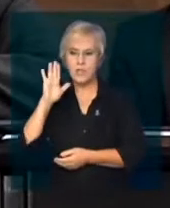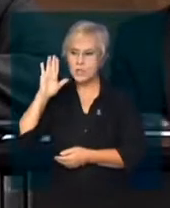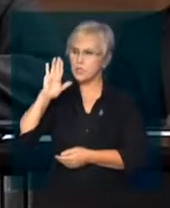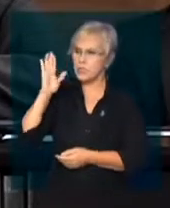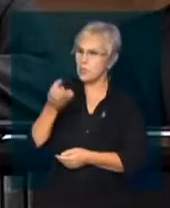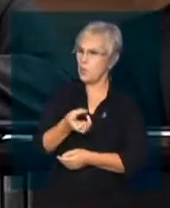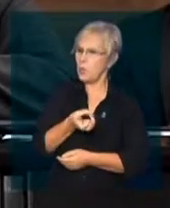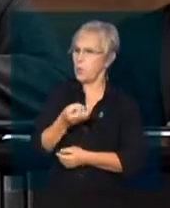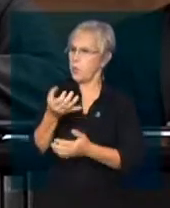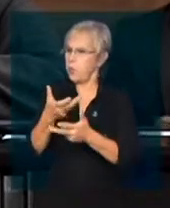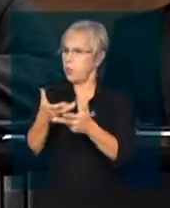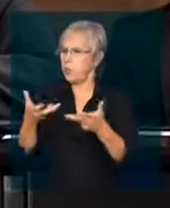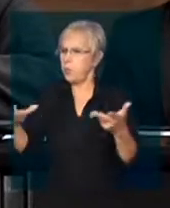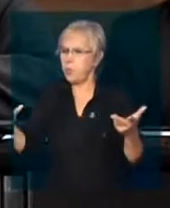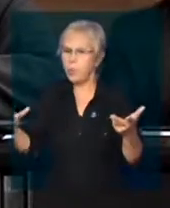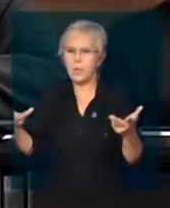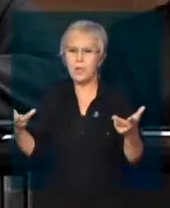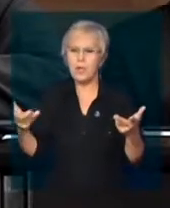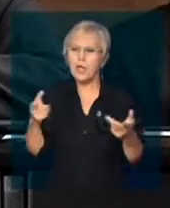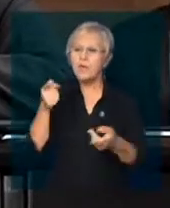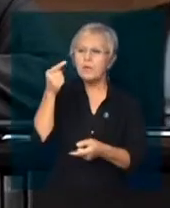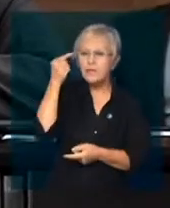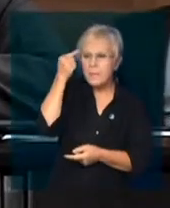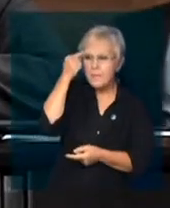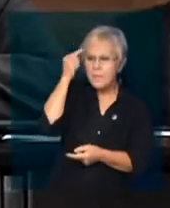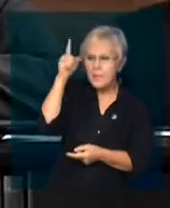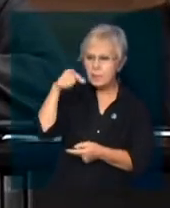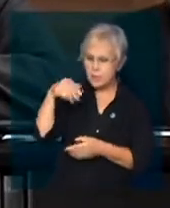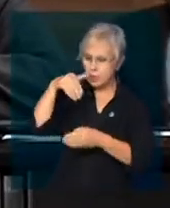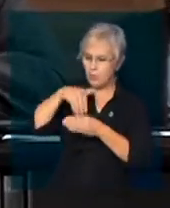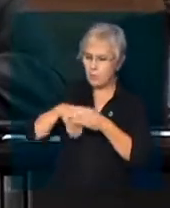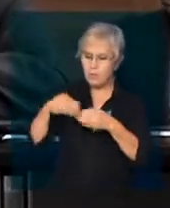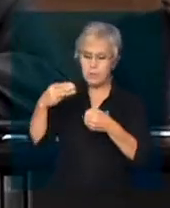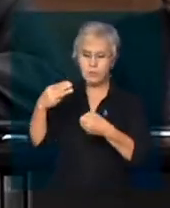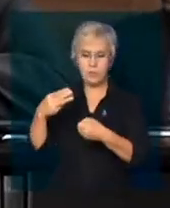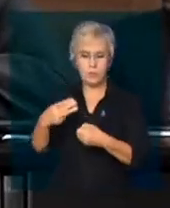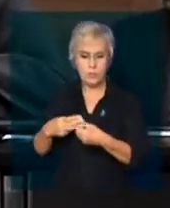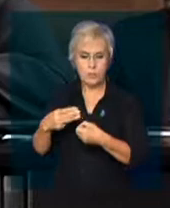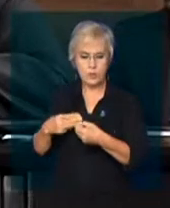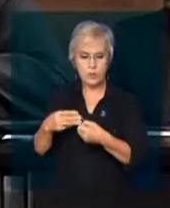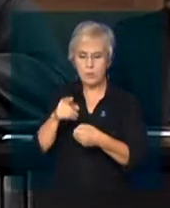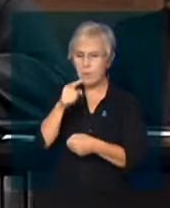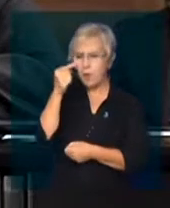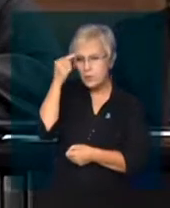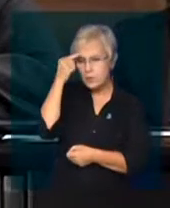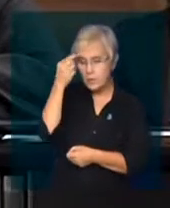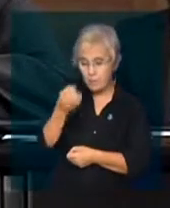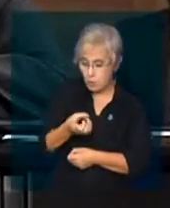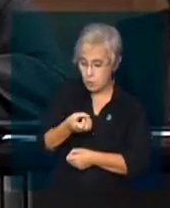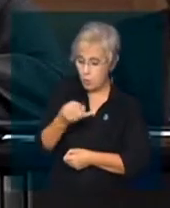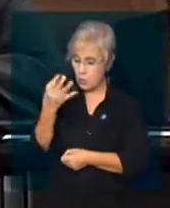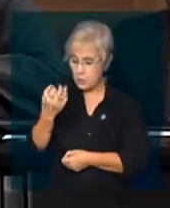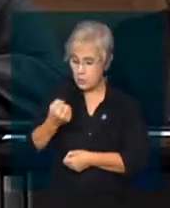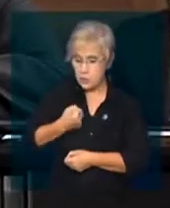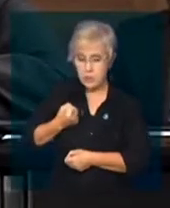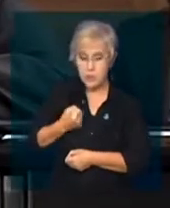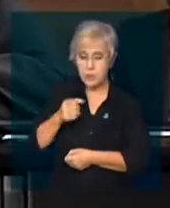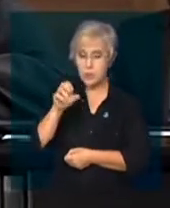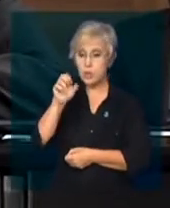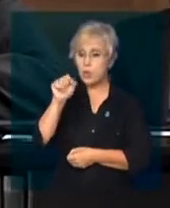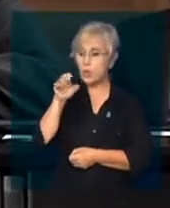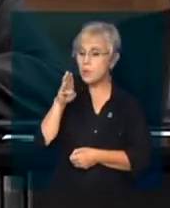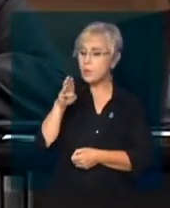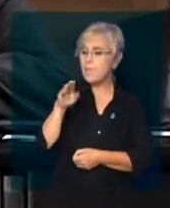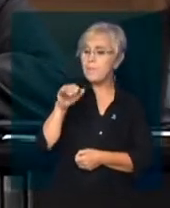é praticamente, você pensa numa eleição municipal, você pensa num número que foi falado de 8 bilhões